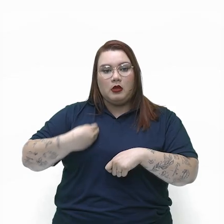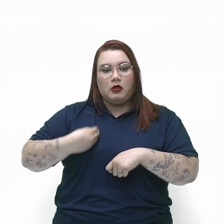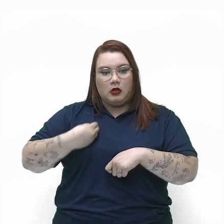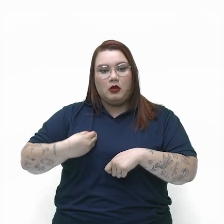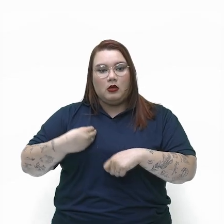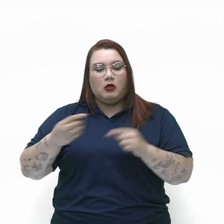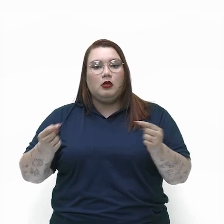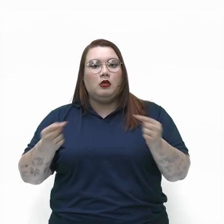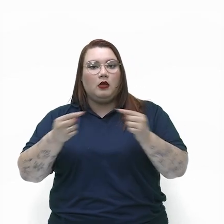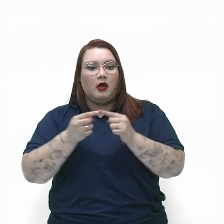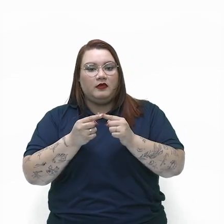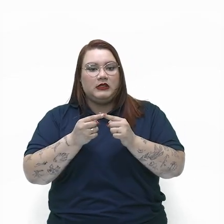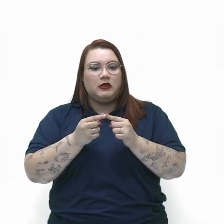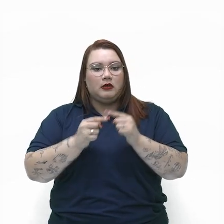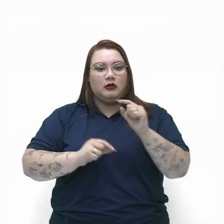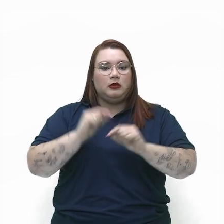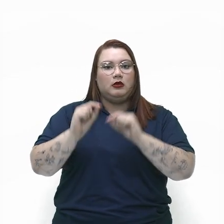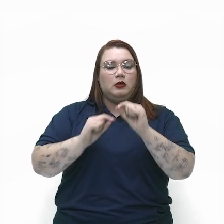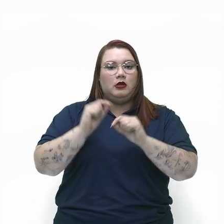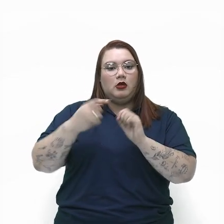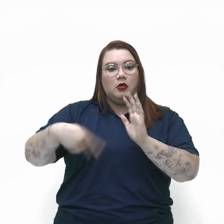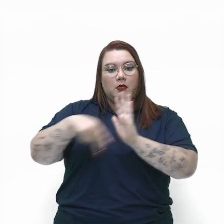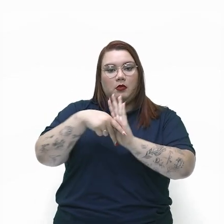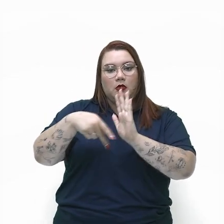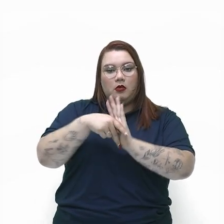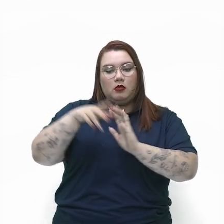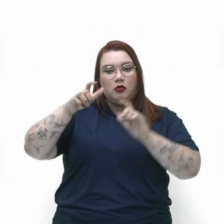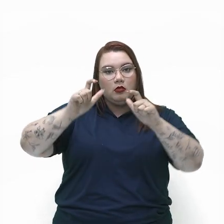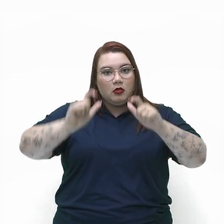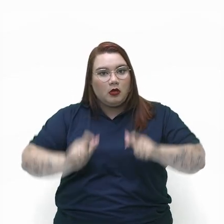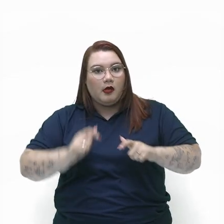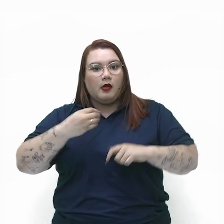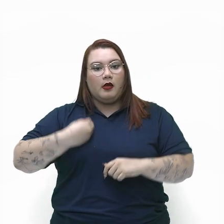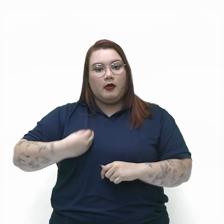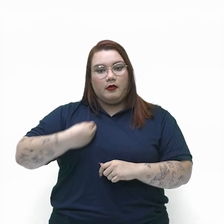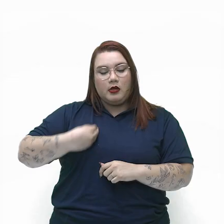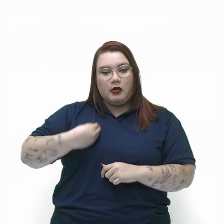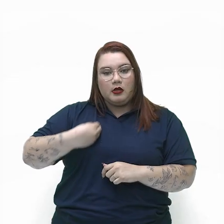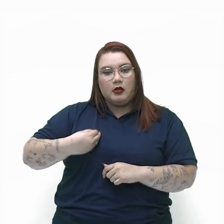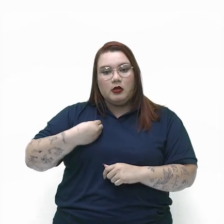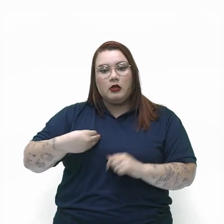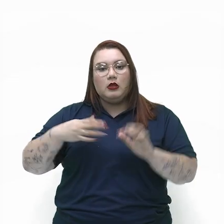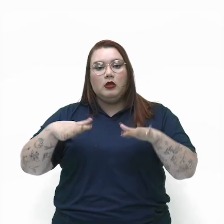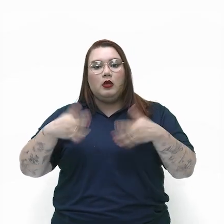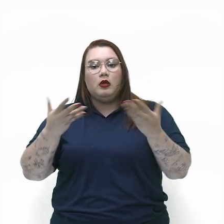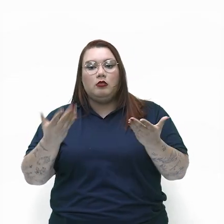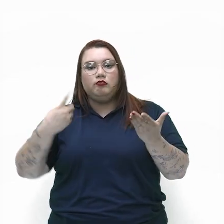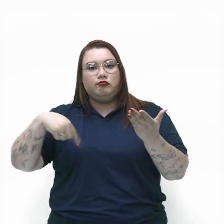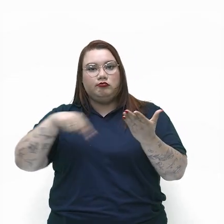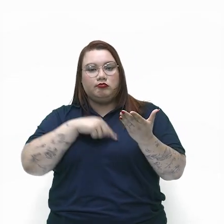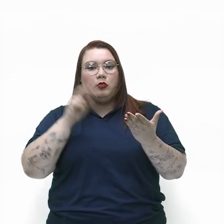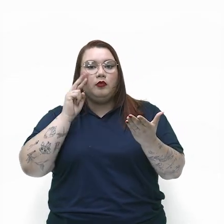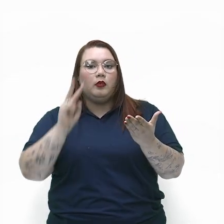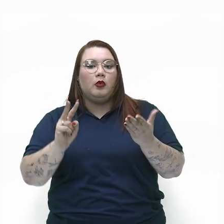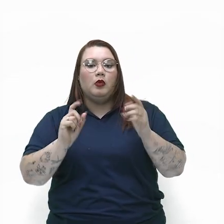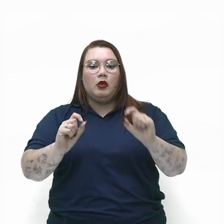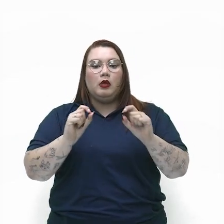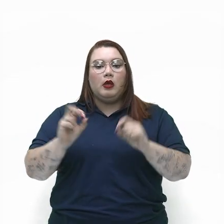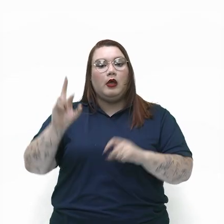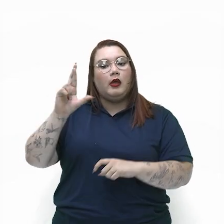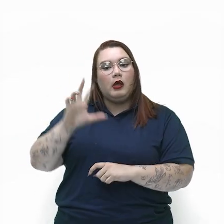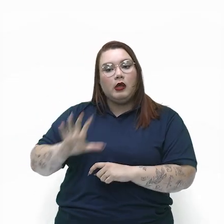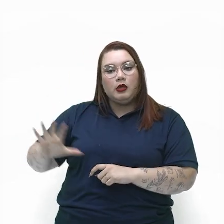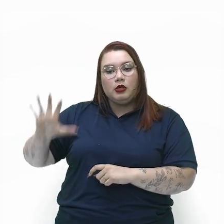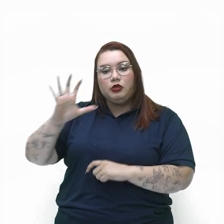que vocês precisam entender, a definição clássica aí da zona habitável, para aquelas condições que a gente acabou de ver, é